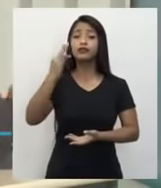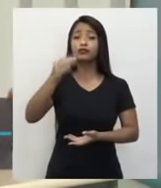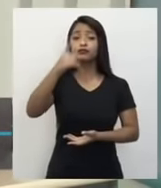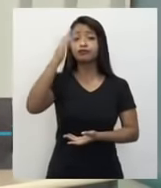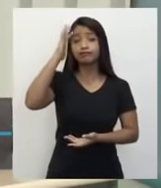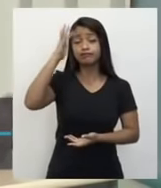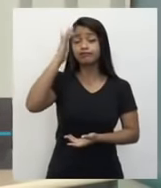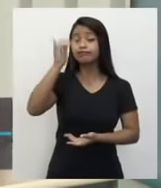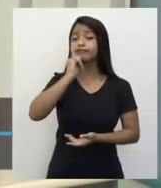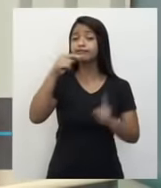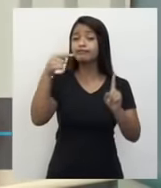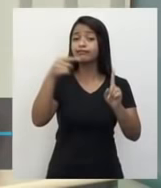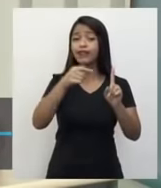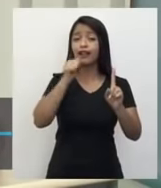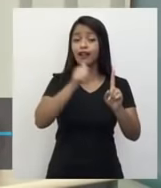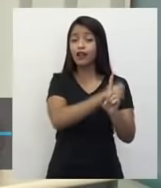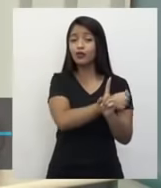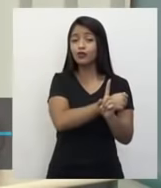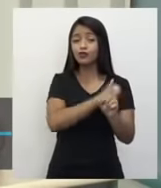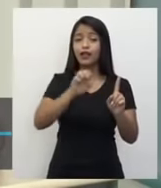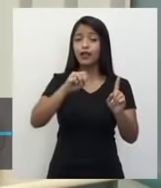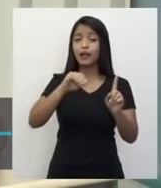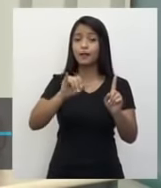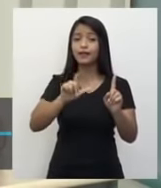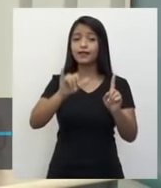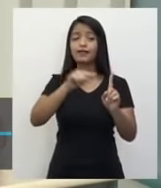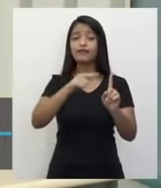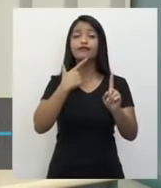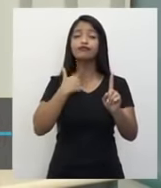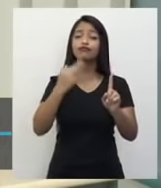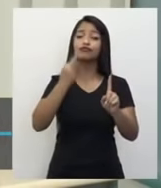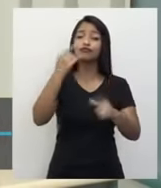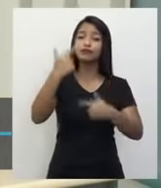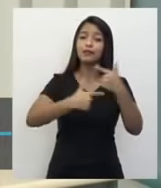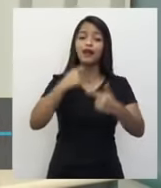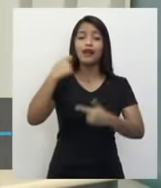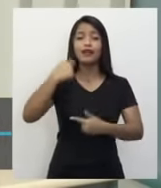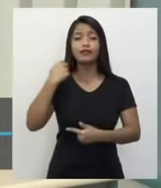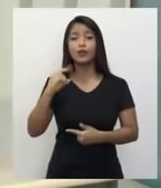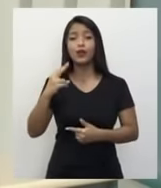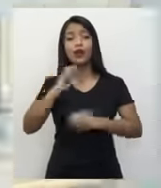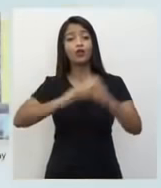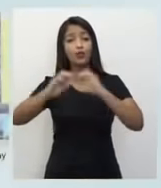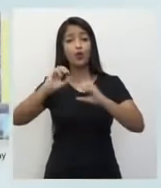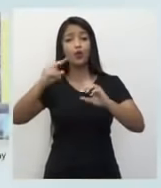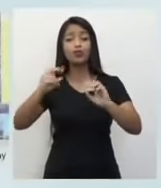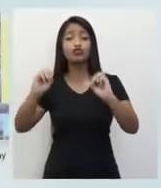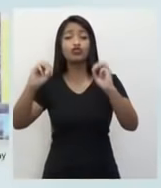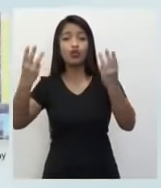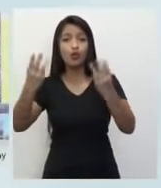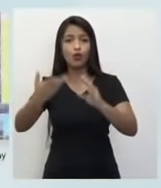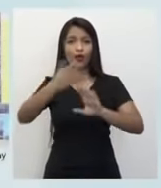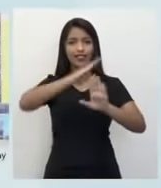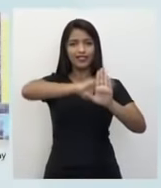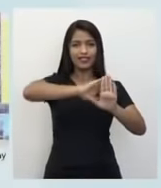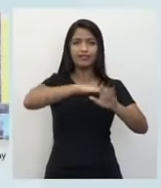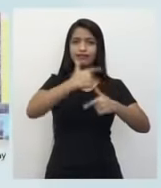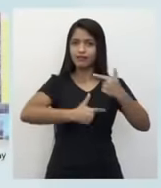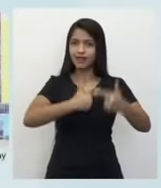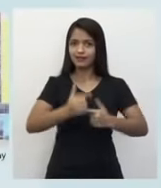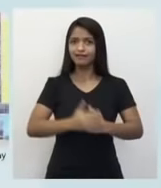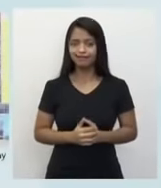ou trabalhar nos bastidores do show. Vamos lá, iluminador. Quando pensamos nos grandes